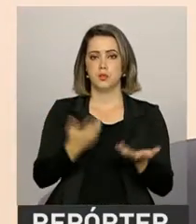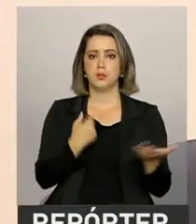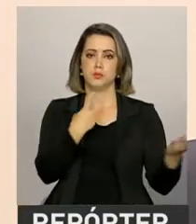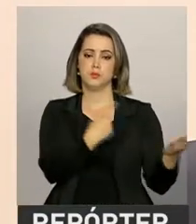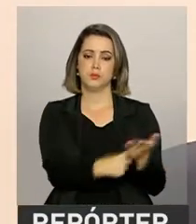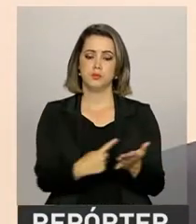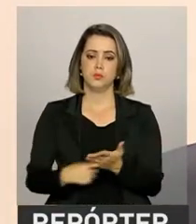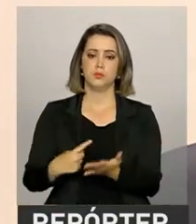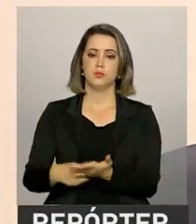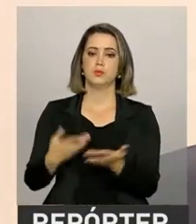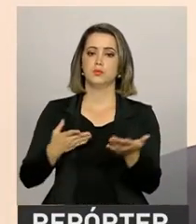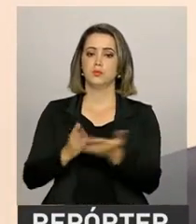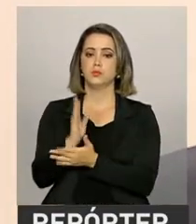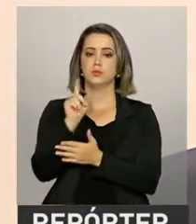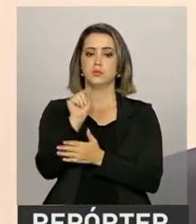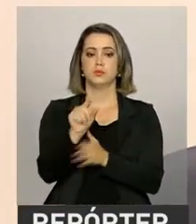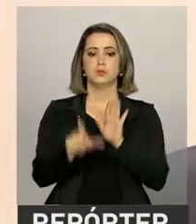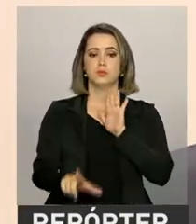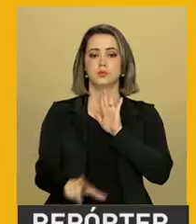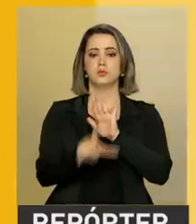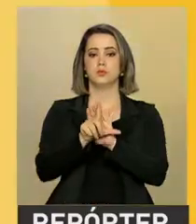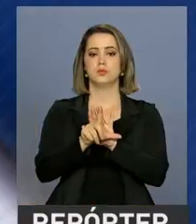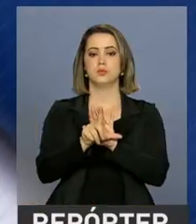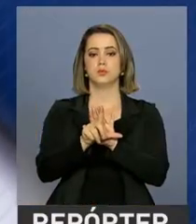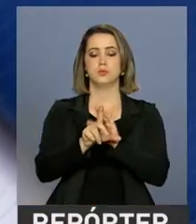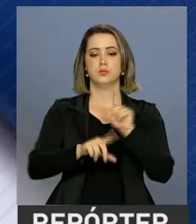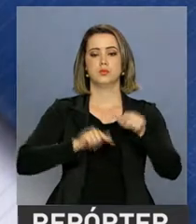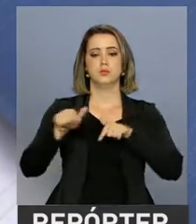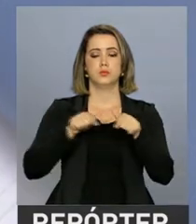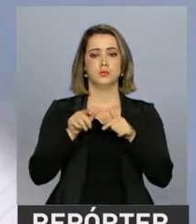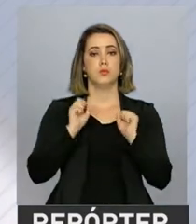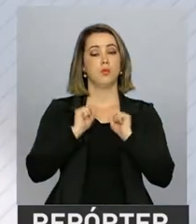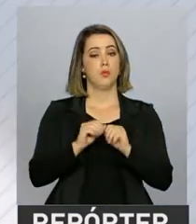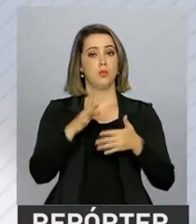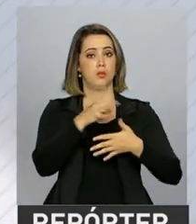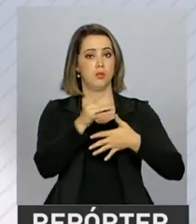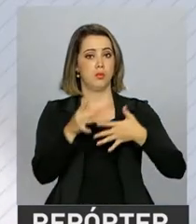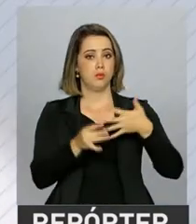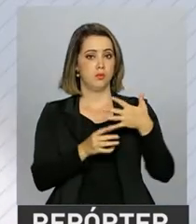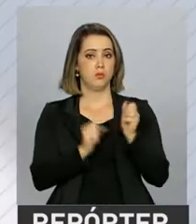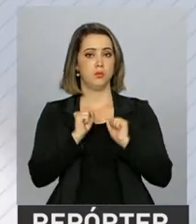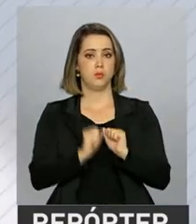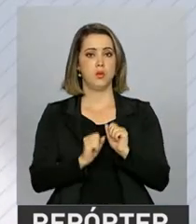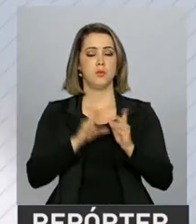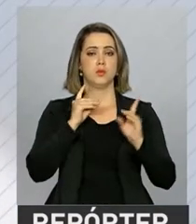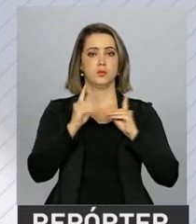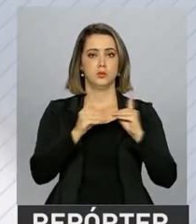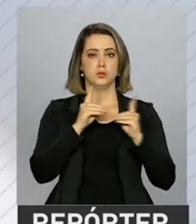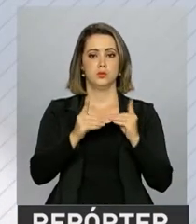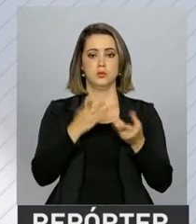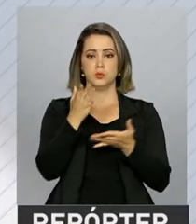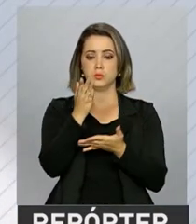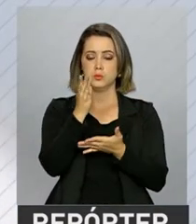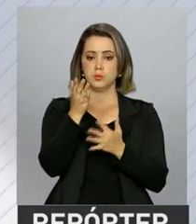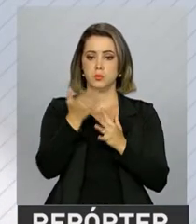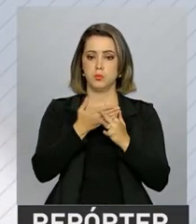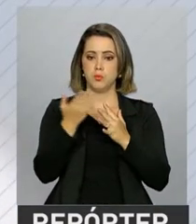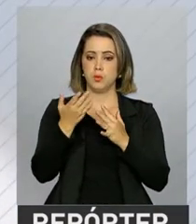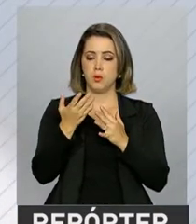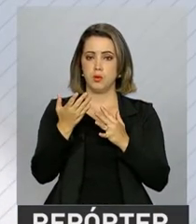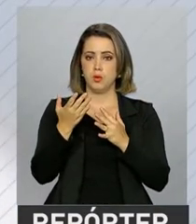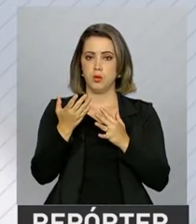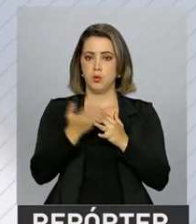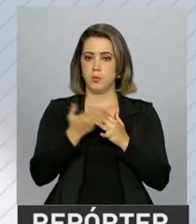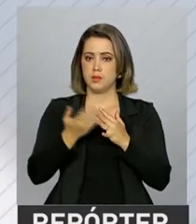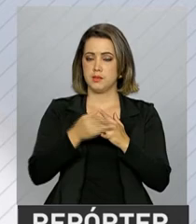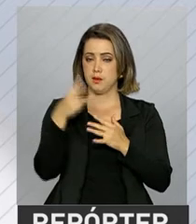vão prevalecer sobre a lei trabalhista entre os pontos que poderão ser negociados estão o parcelamento de férias em até